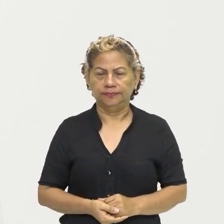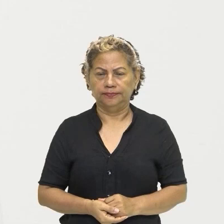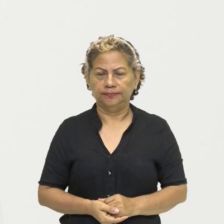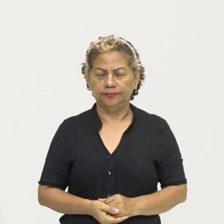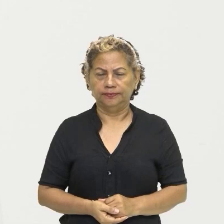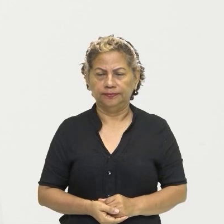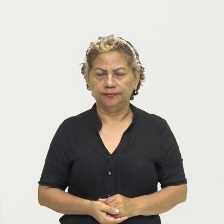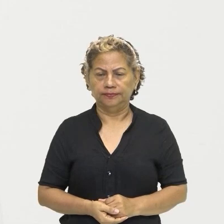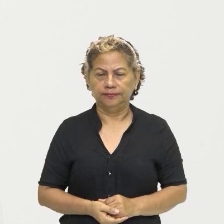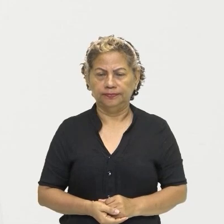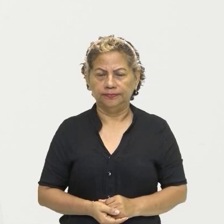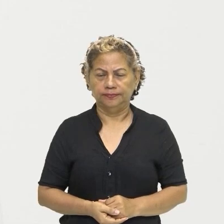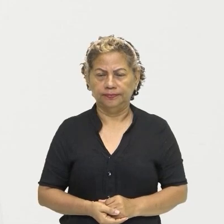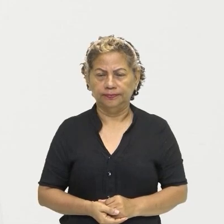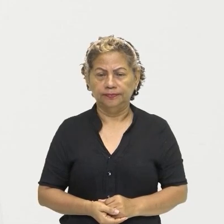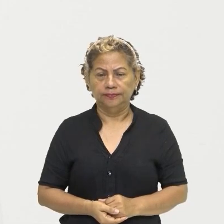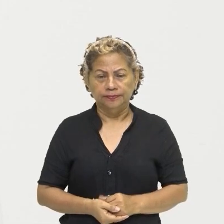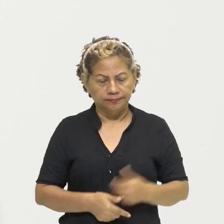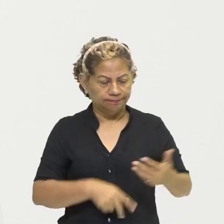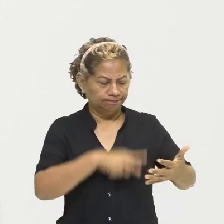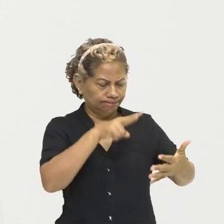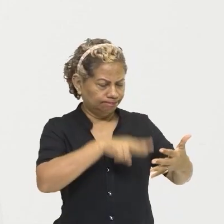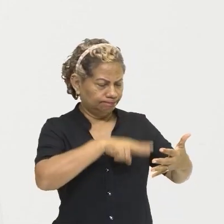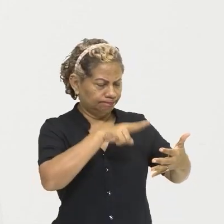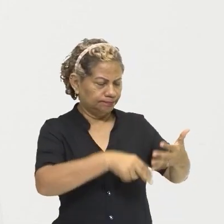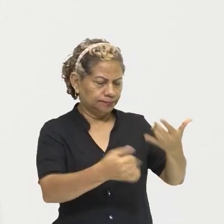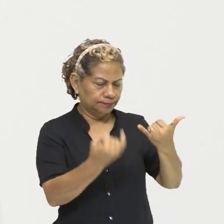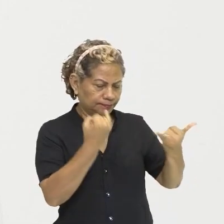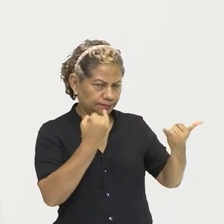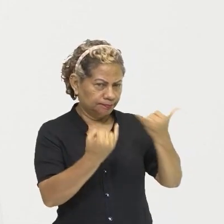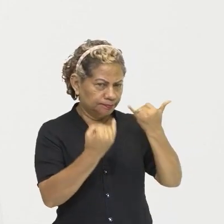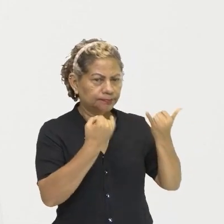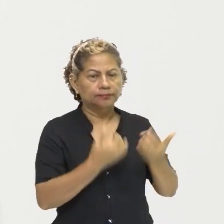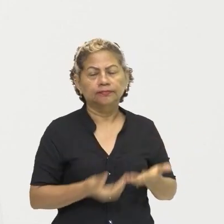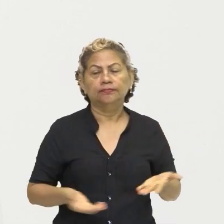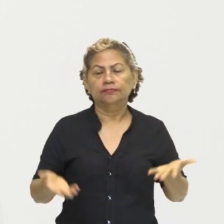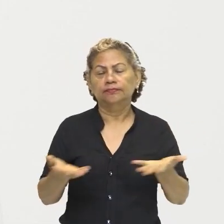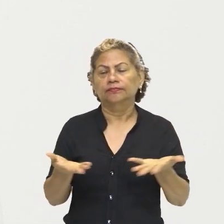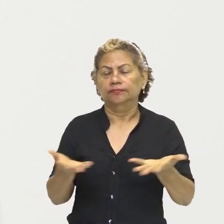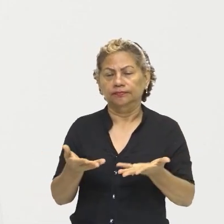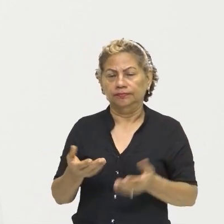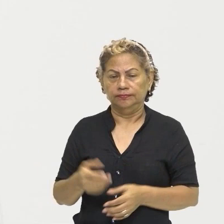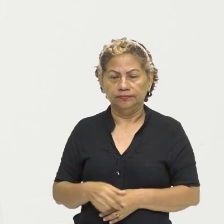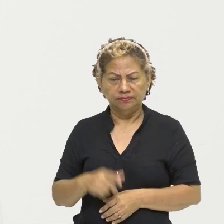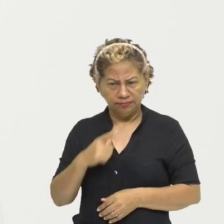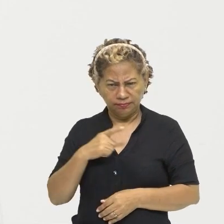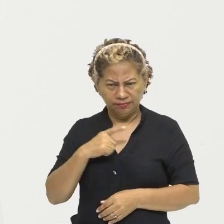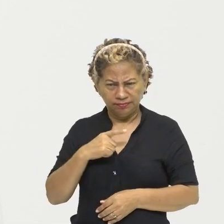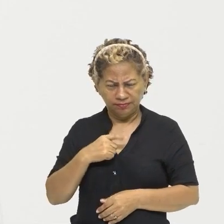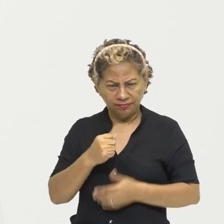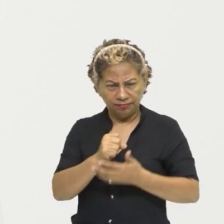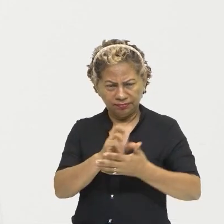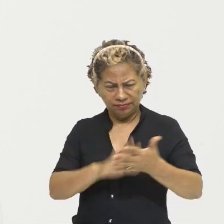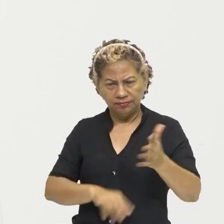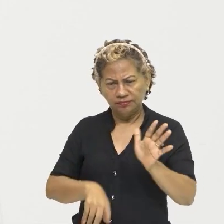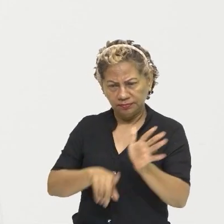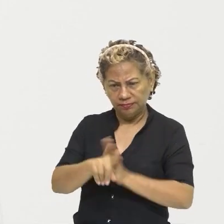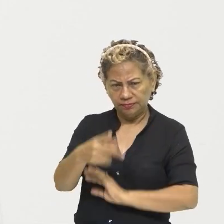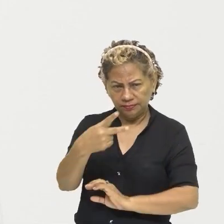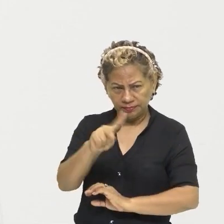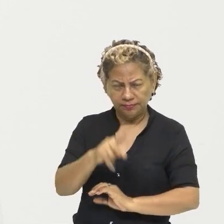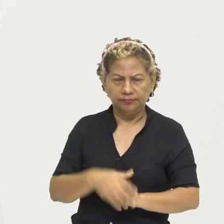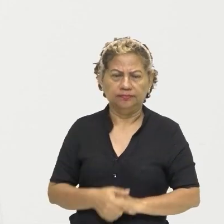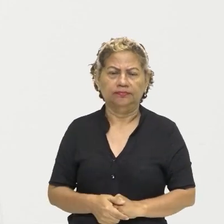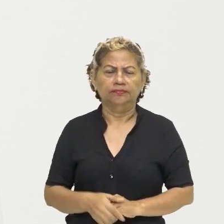Muito bem. Depois de ler o enunciado, nós vamos aqui à pergunta, olha só. Considerando que a